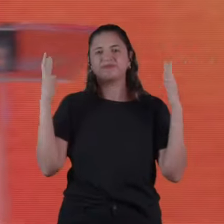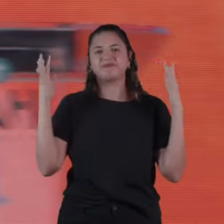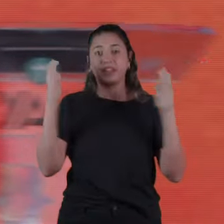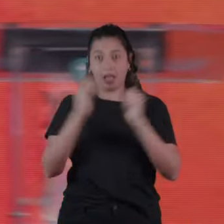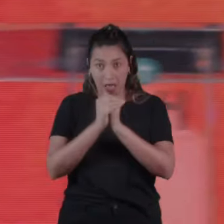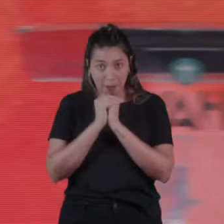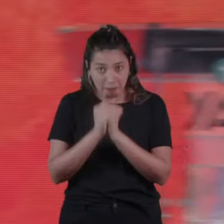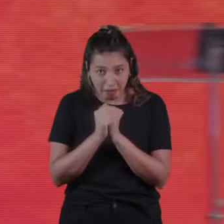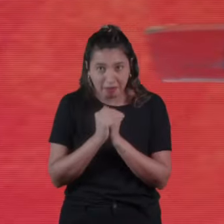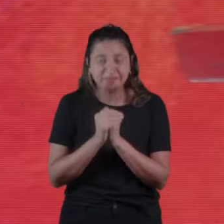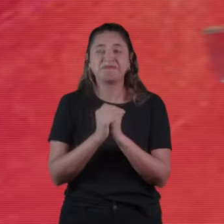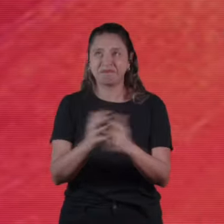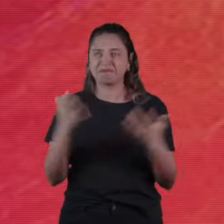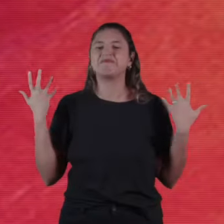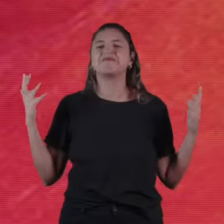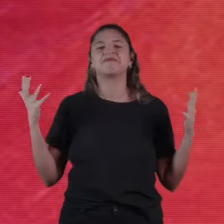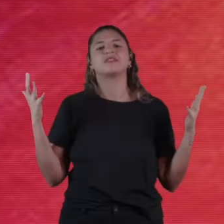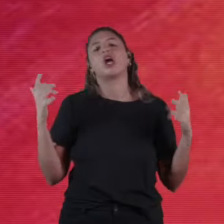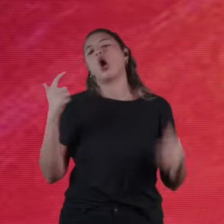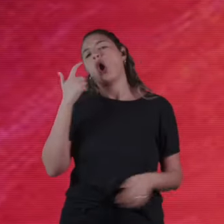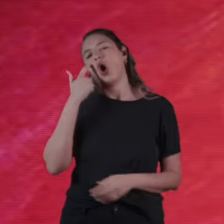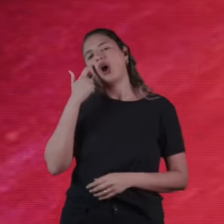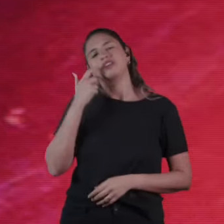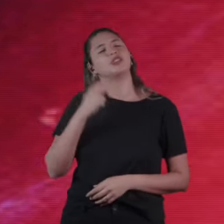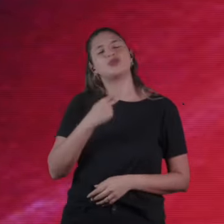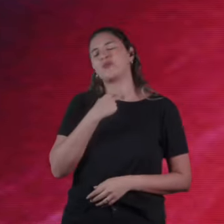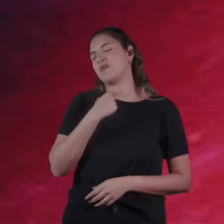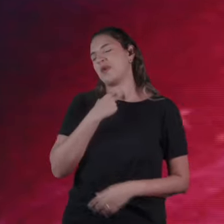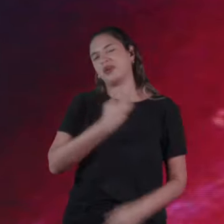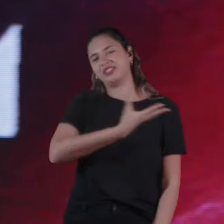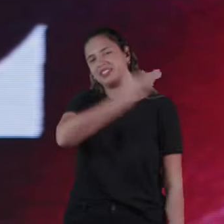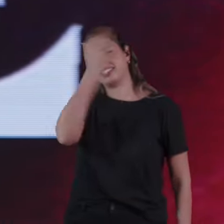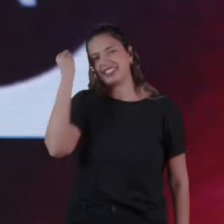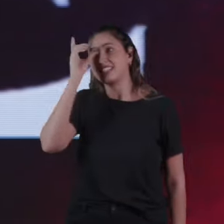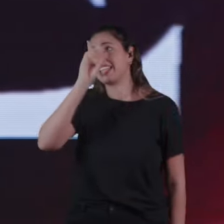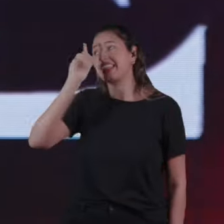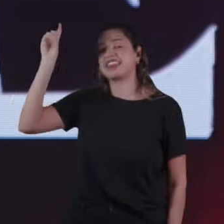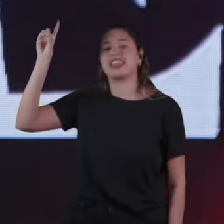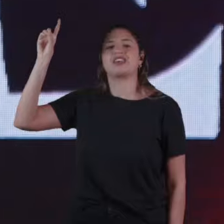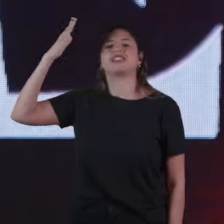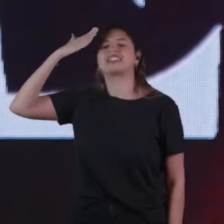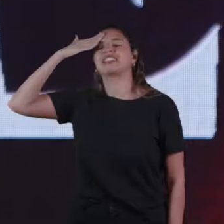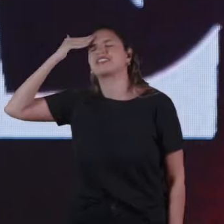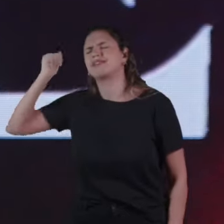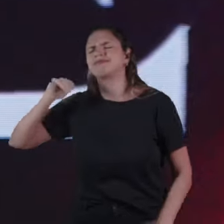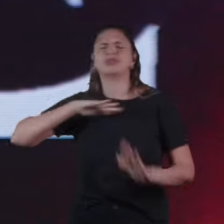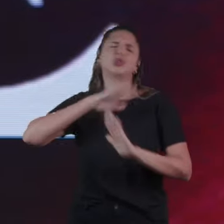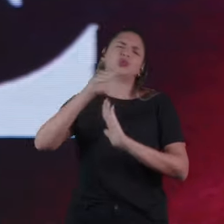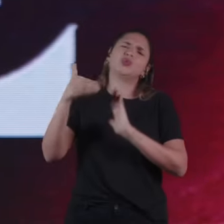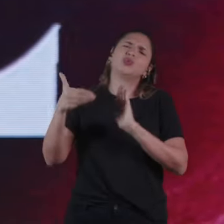Amém. Nunca se esqueça, seu Deus é onisciente,